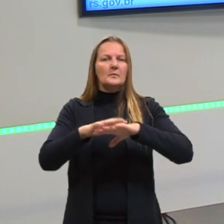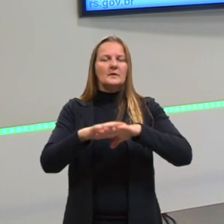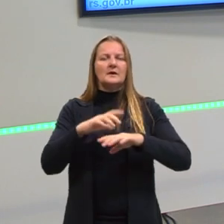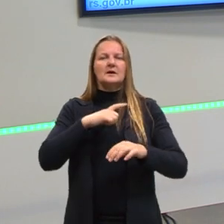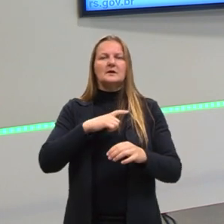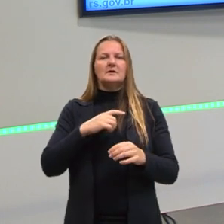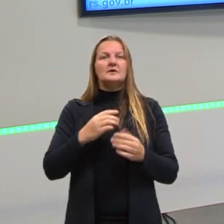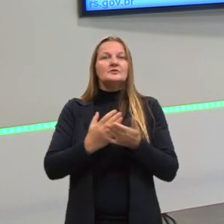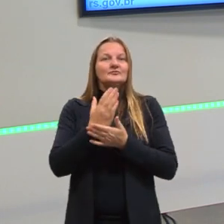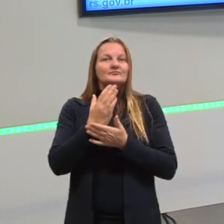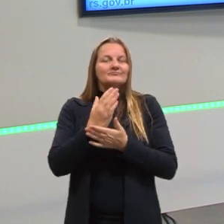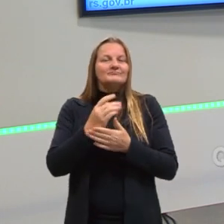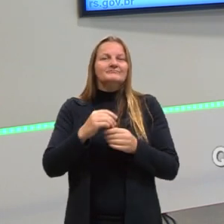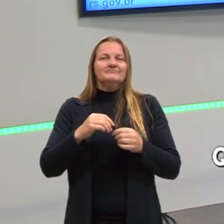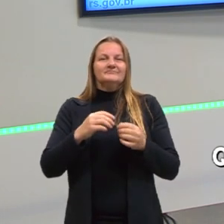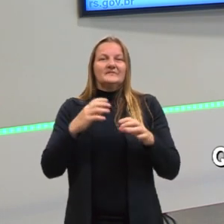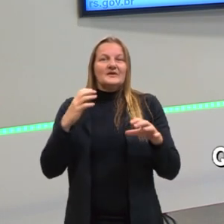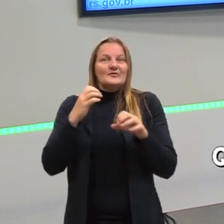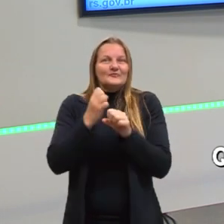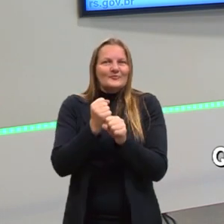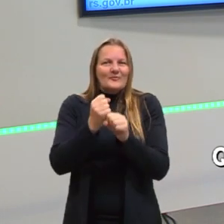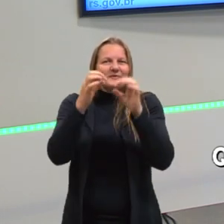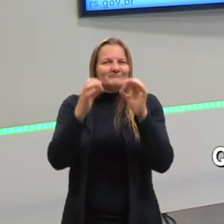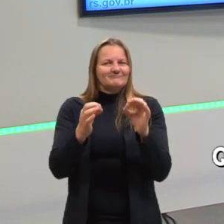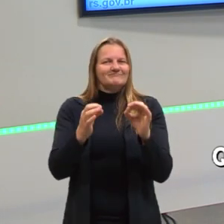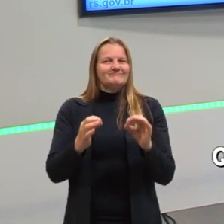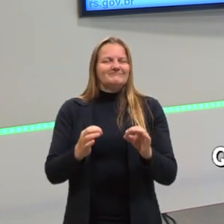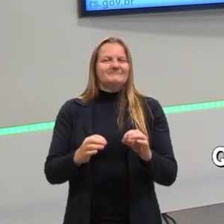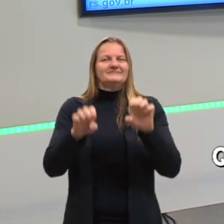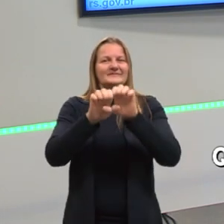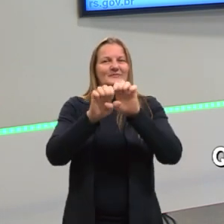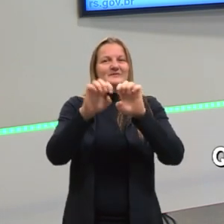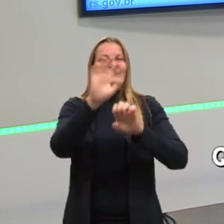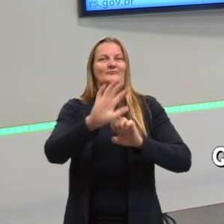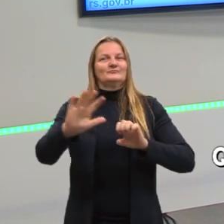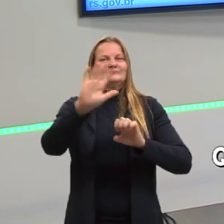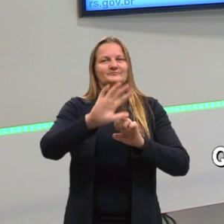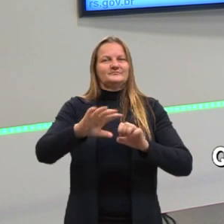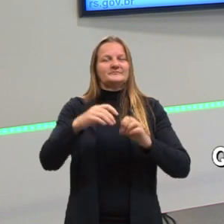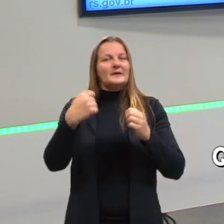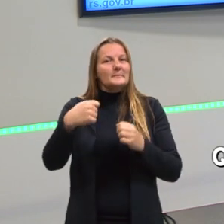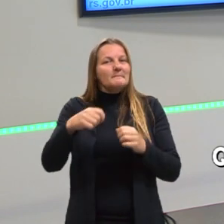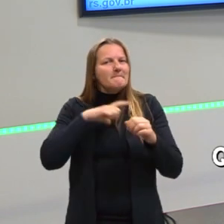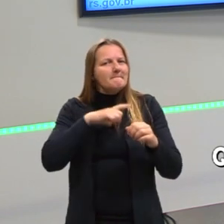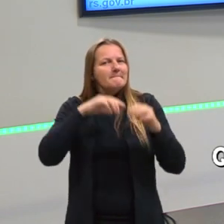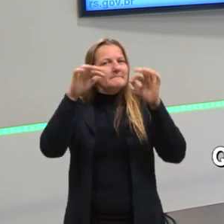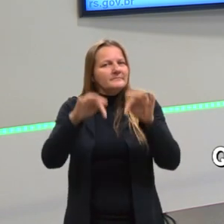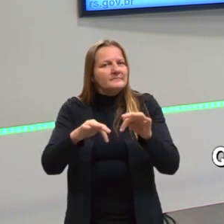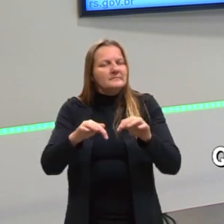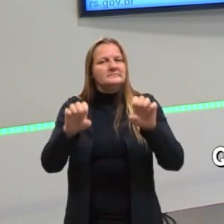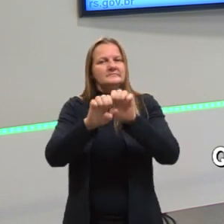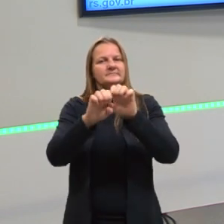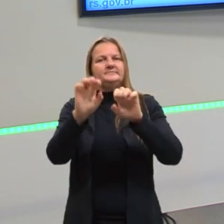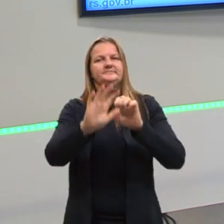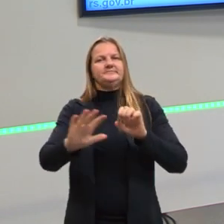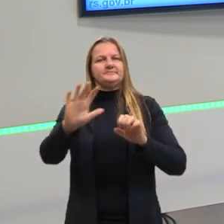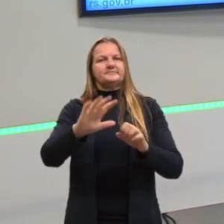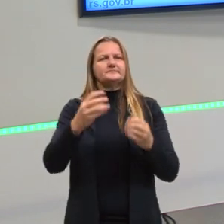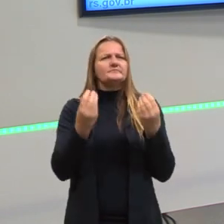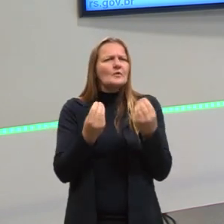obtiveram é consigo obter a minha soma ali que é a equação global que eu preciso ter no final equação Global